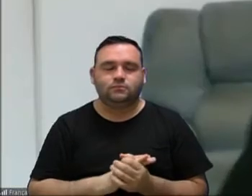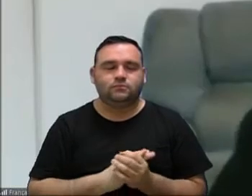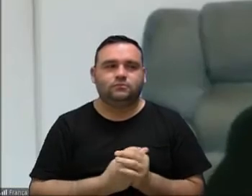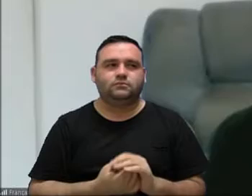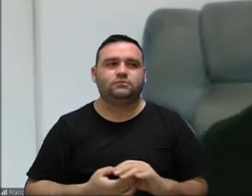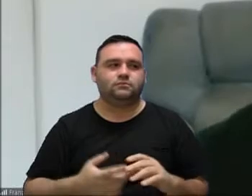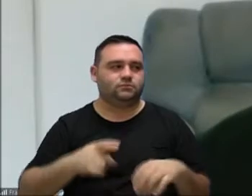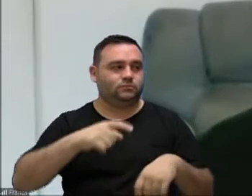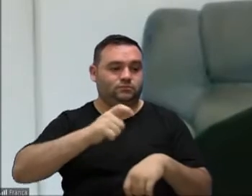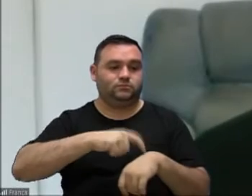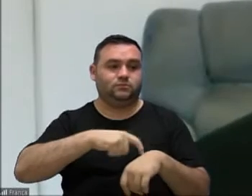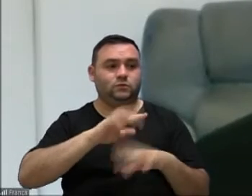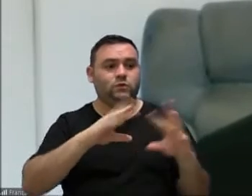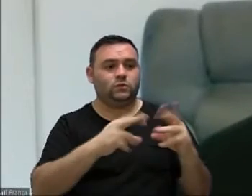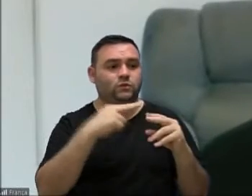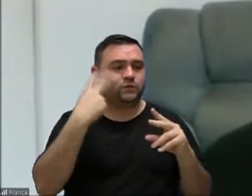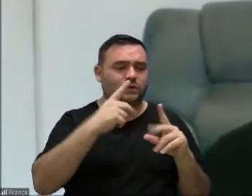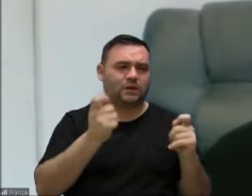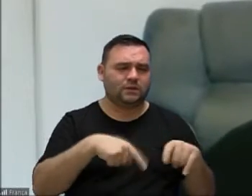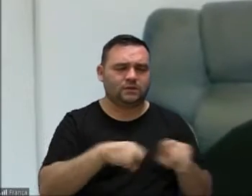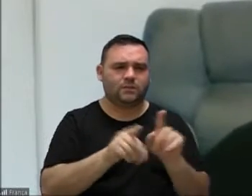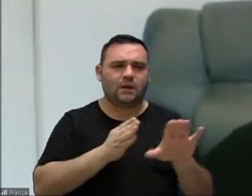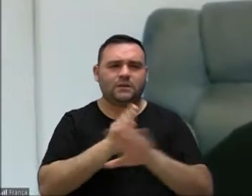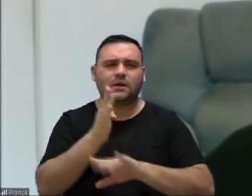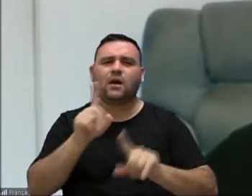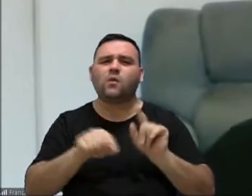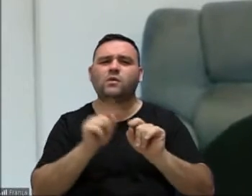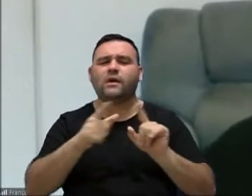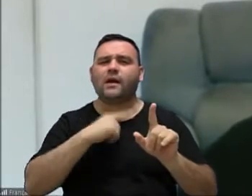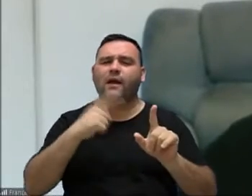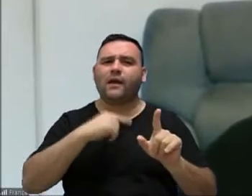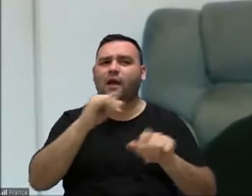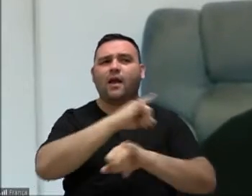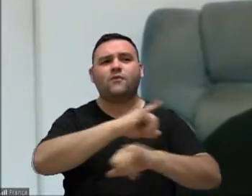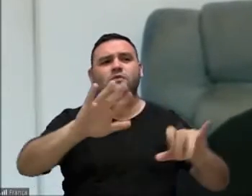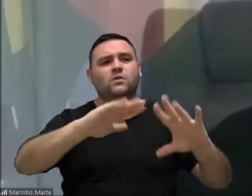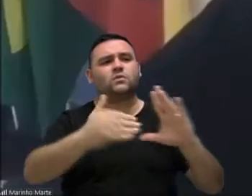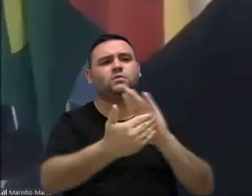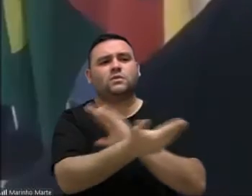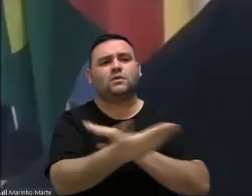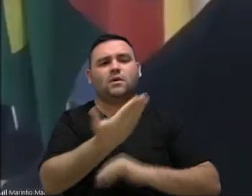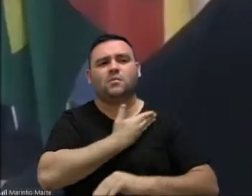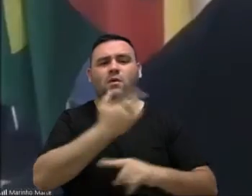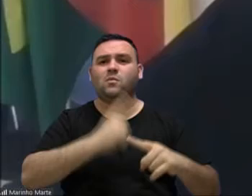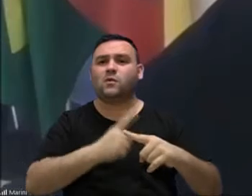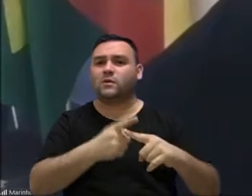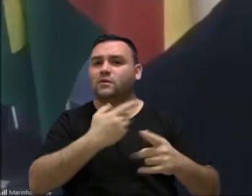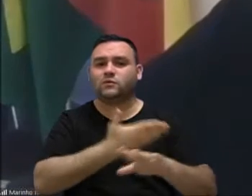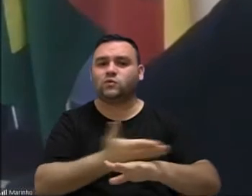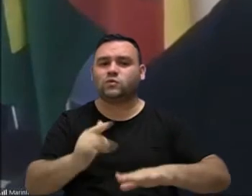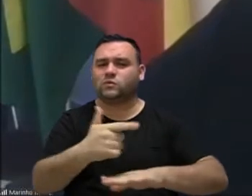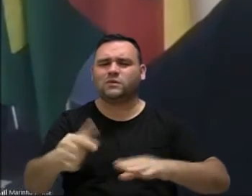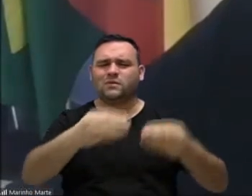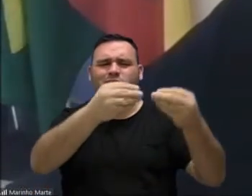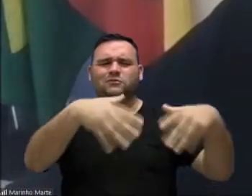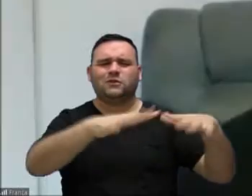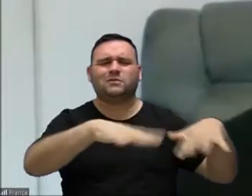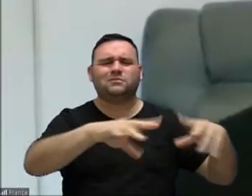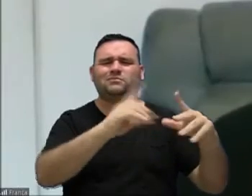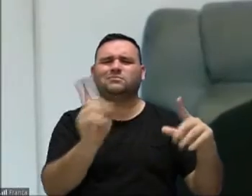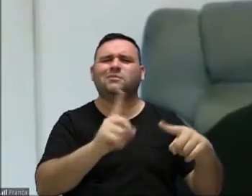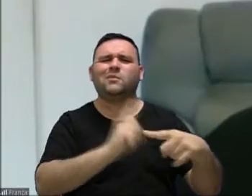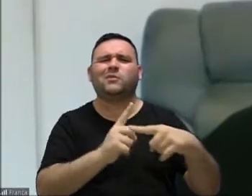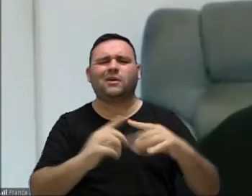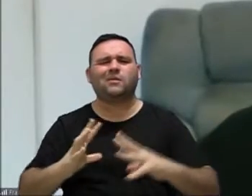ainda há tempo desses vereadores entrarem presidente é só uma questão de informar os colegas porque não tinha essa prática não vamos prejudicar a colega